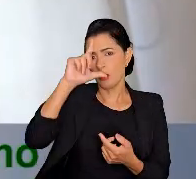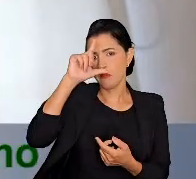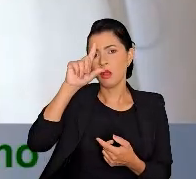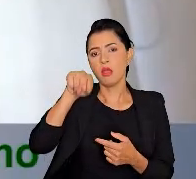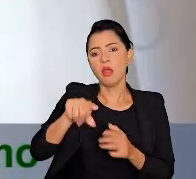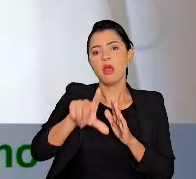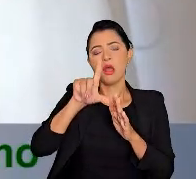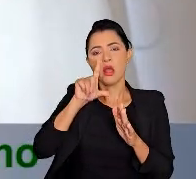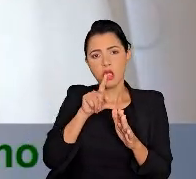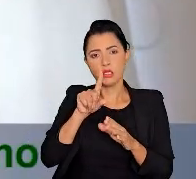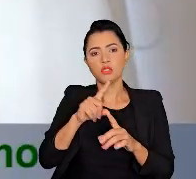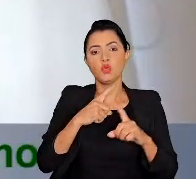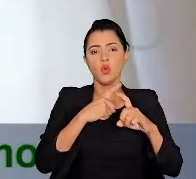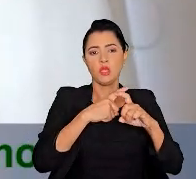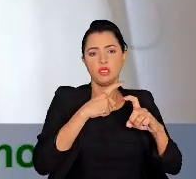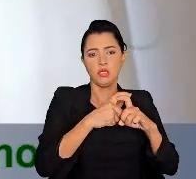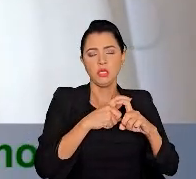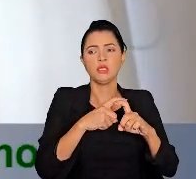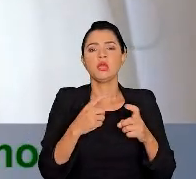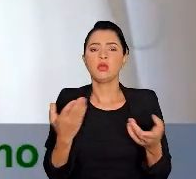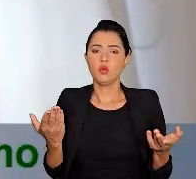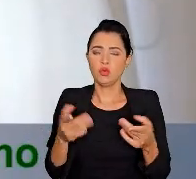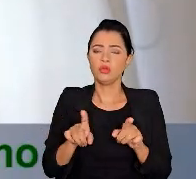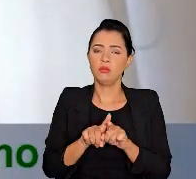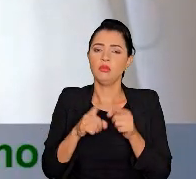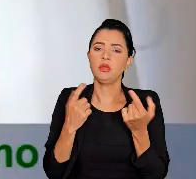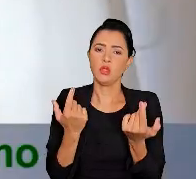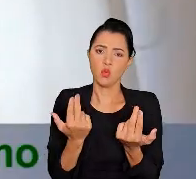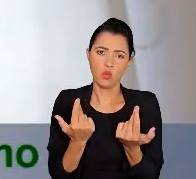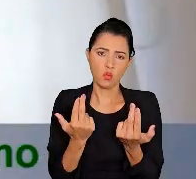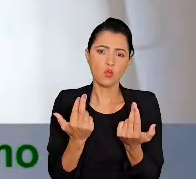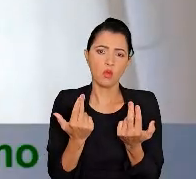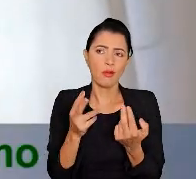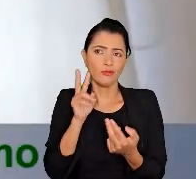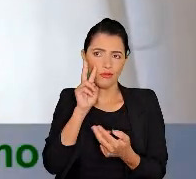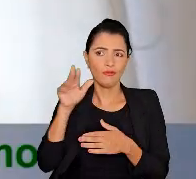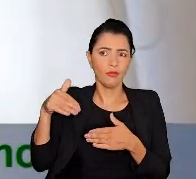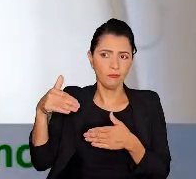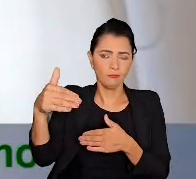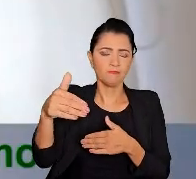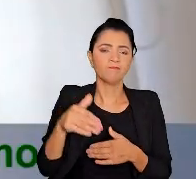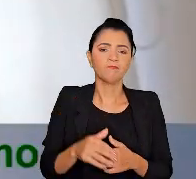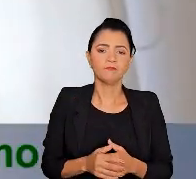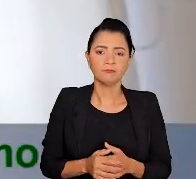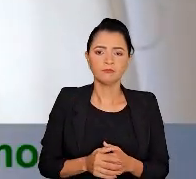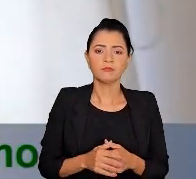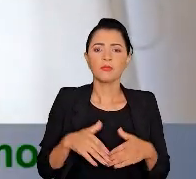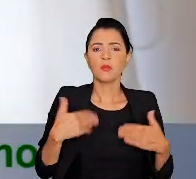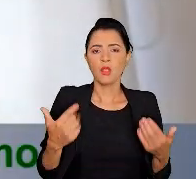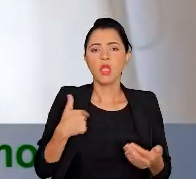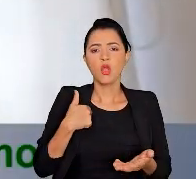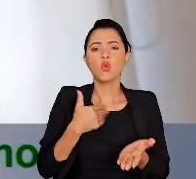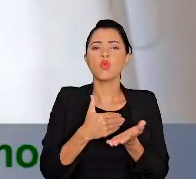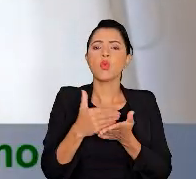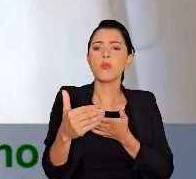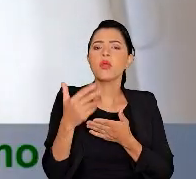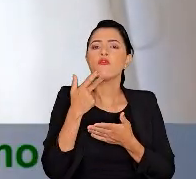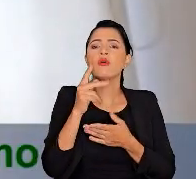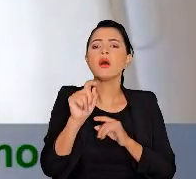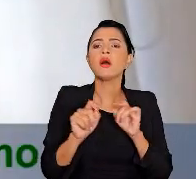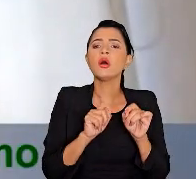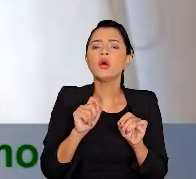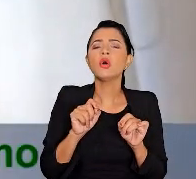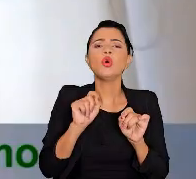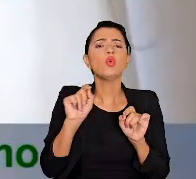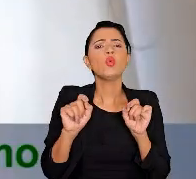período nazista, e é assim hoje em dia, conforme veremos mais adiante. Então, eu começo tratando da questão do